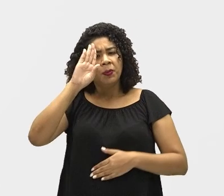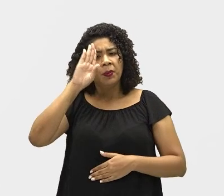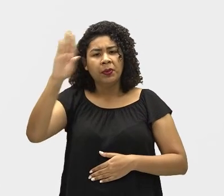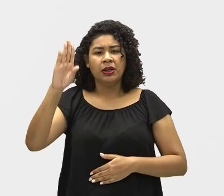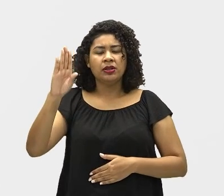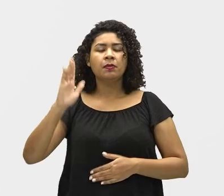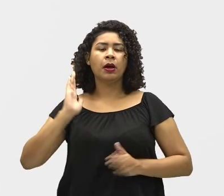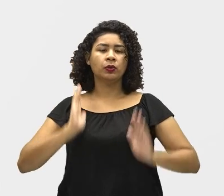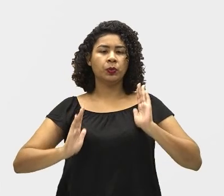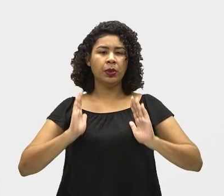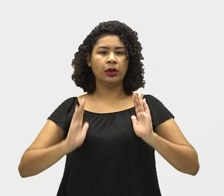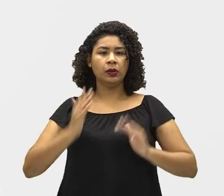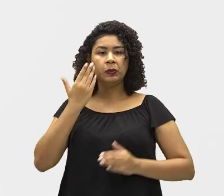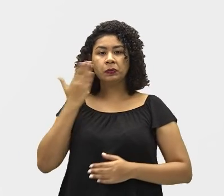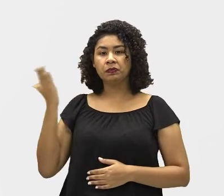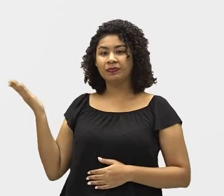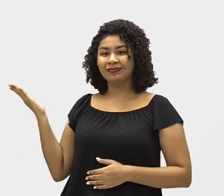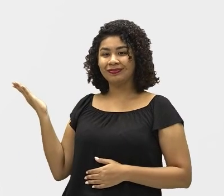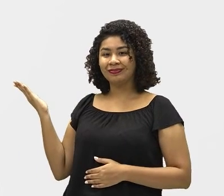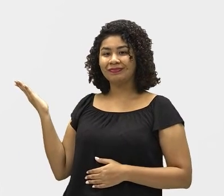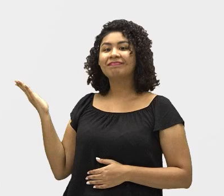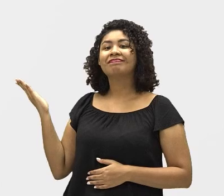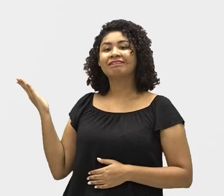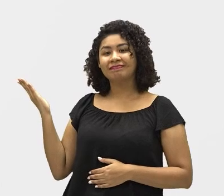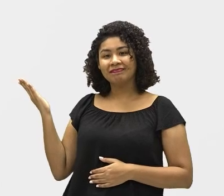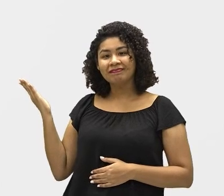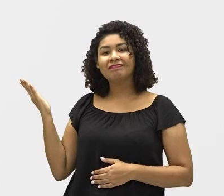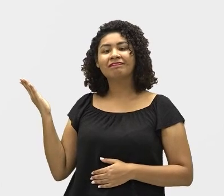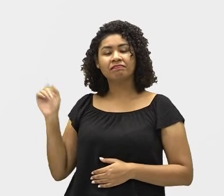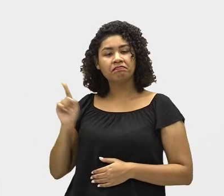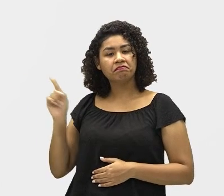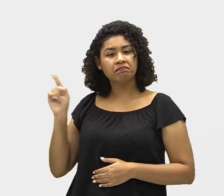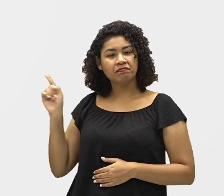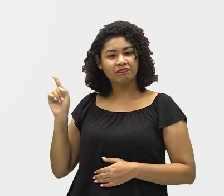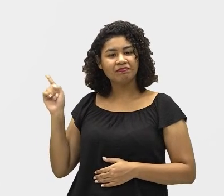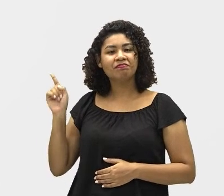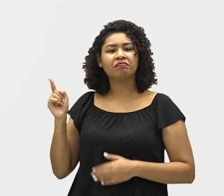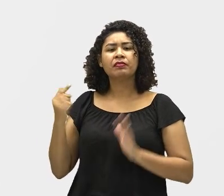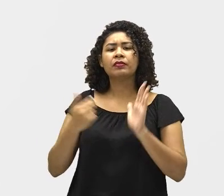primeiro, o Leonardo da Vinci, né, que é autor daquela moça de sorriso